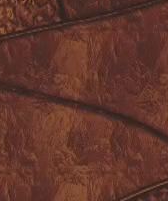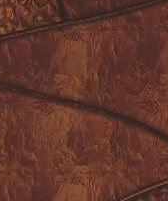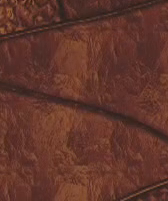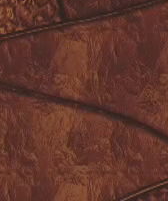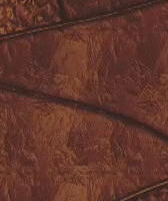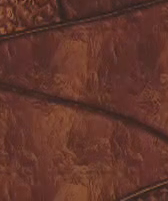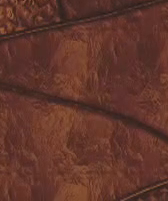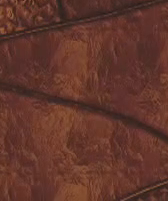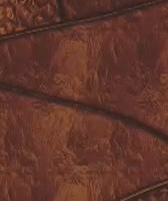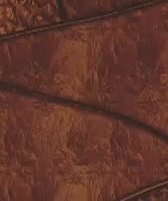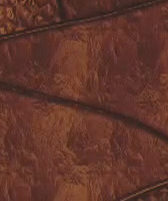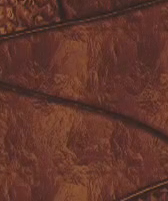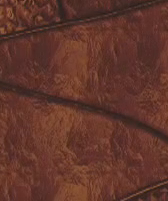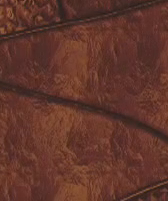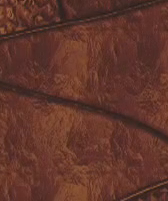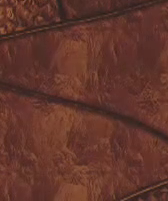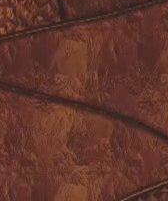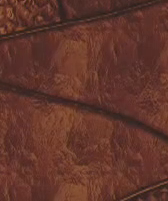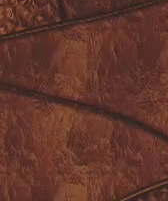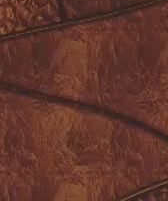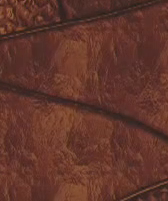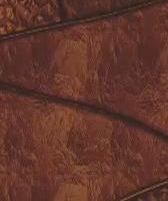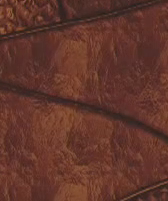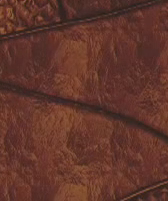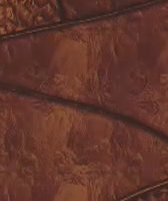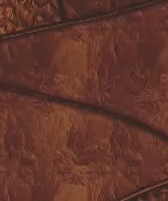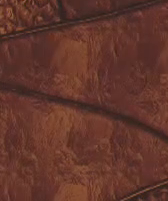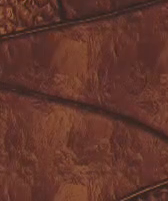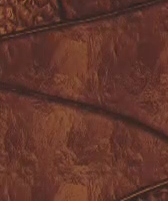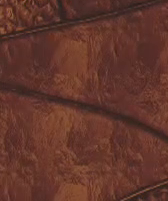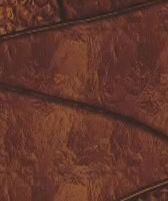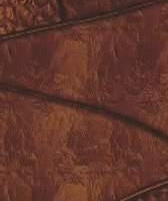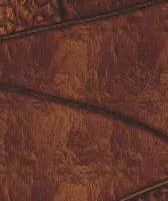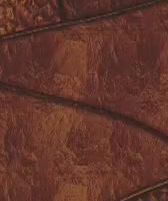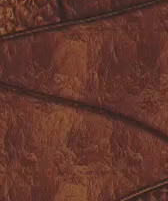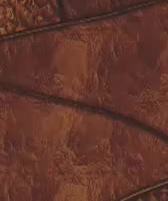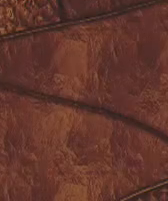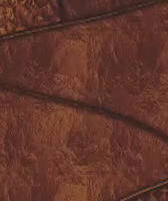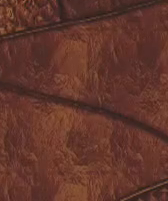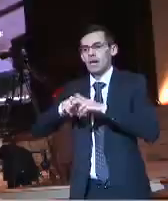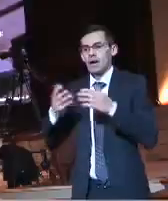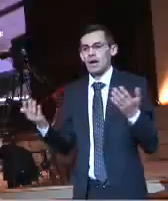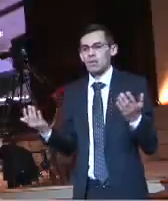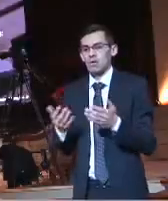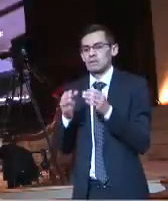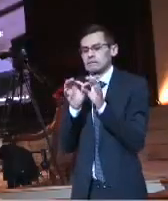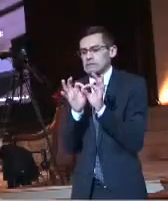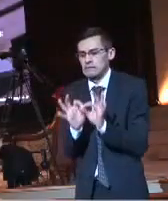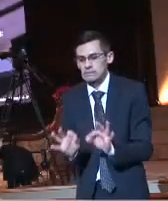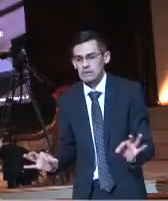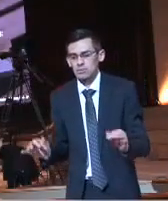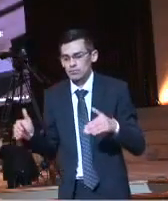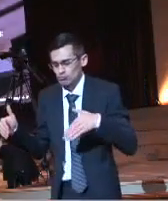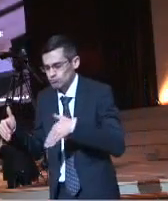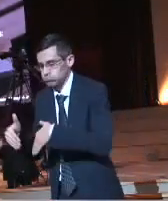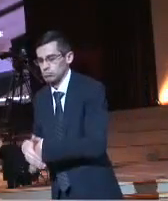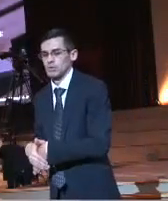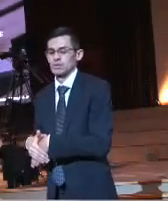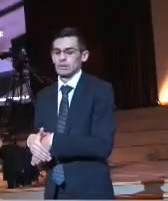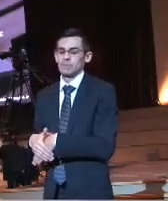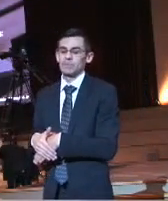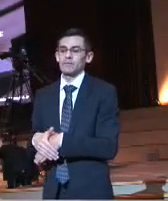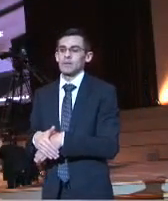envergonhado de tudo que disse e me arrependo sentado aqui no chão, num monte de cinzas. Sabe, queridos,